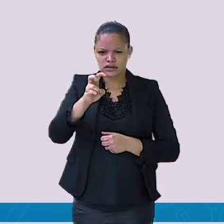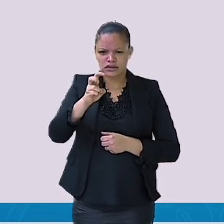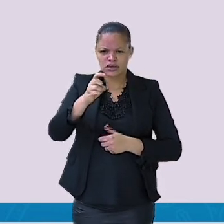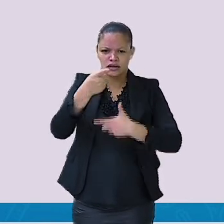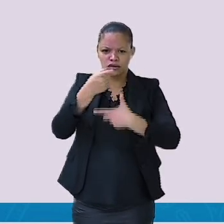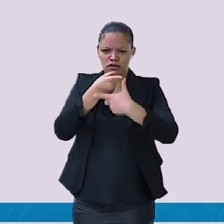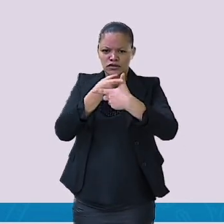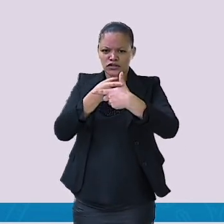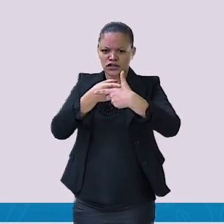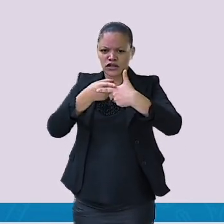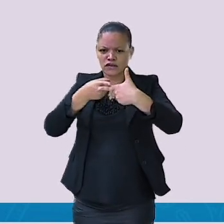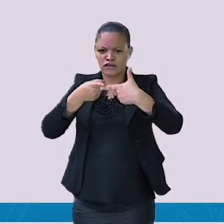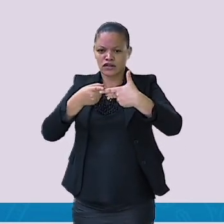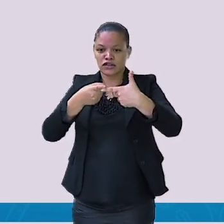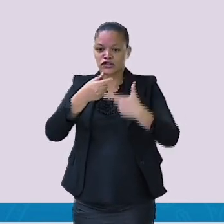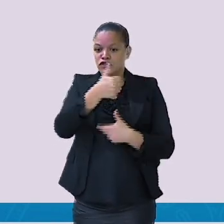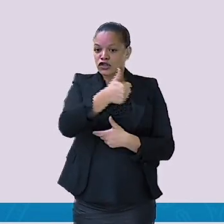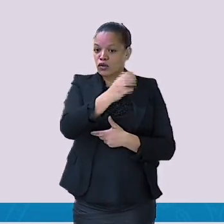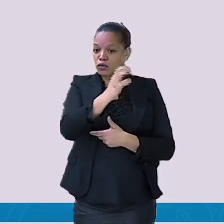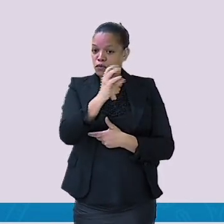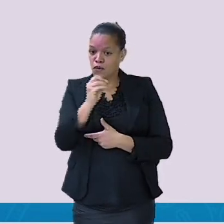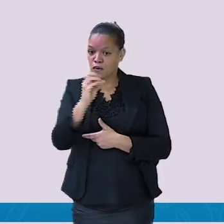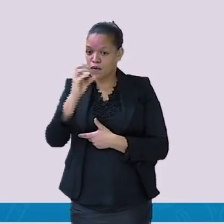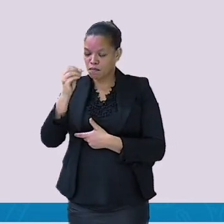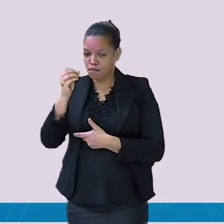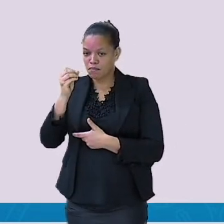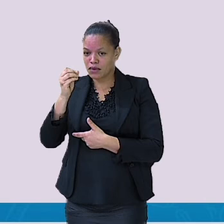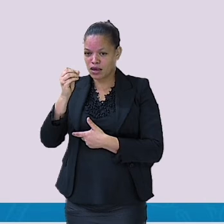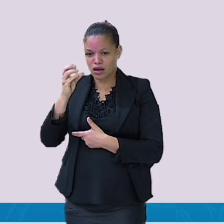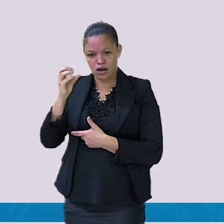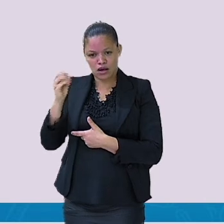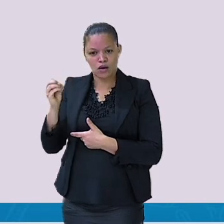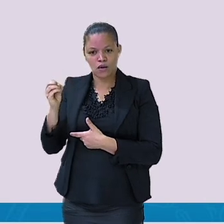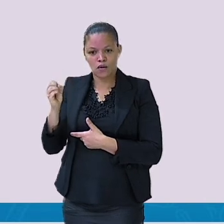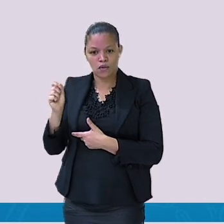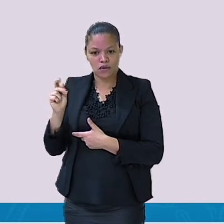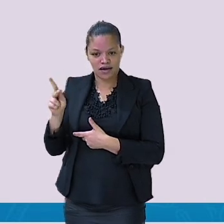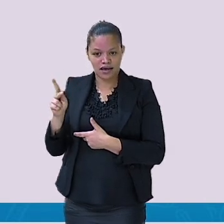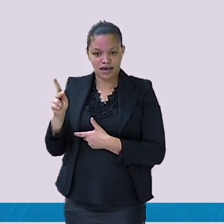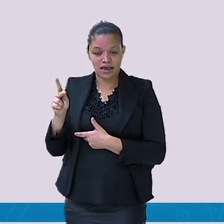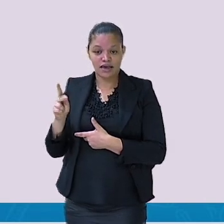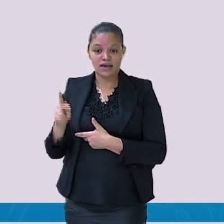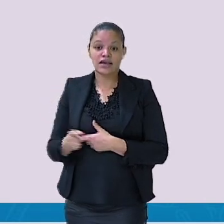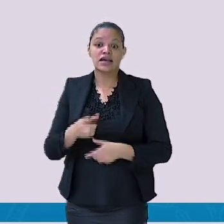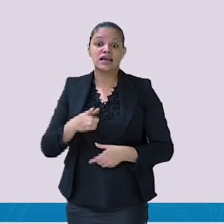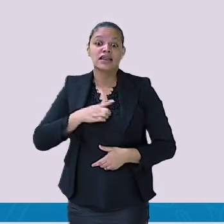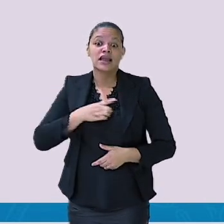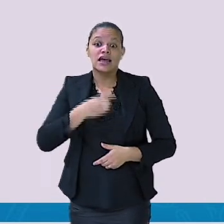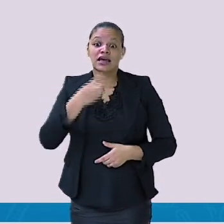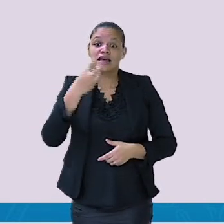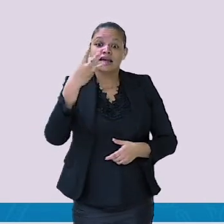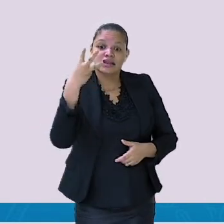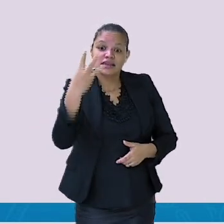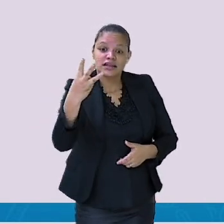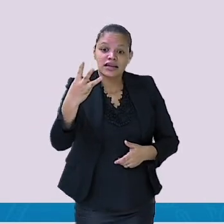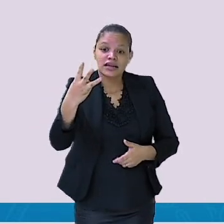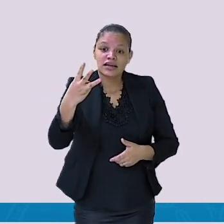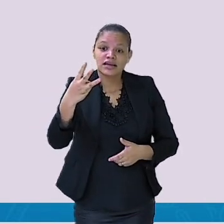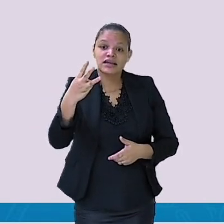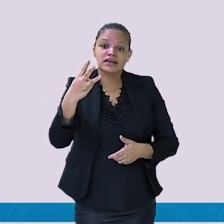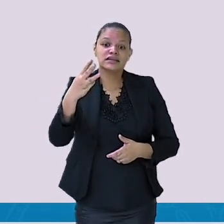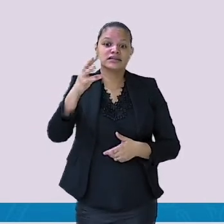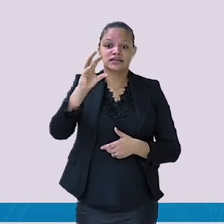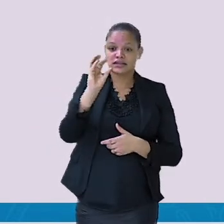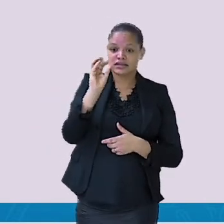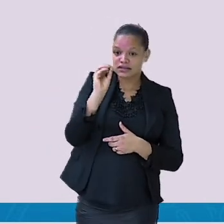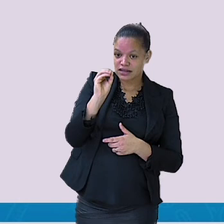certo? O 1.000 tem quantos zeros? 3, não é? Então, depois da vírgula, que eu vou colocar uma vírgula, tem